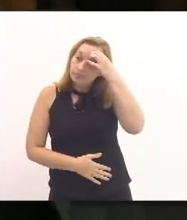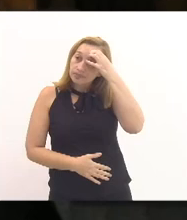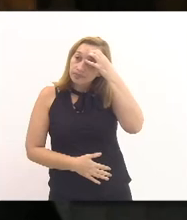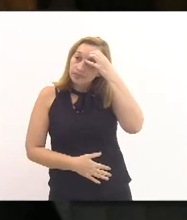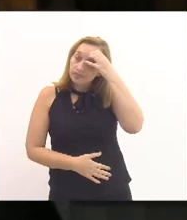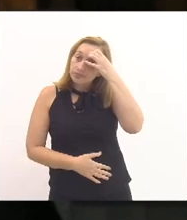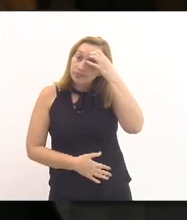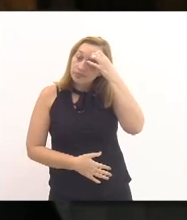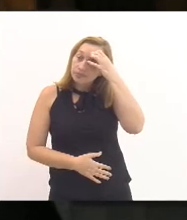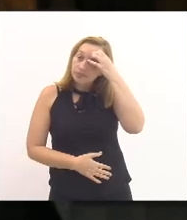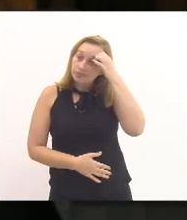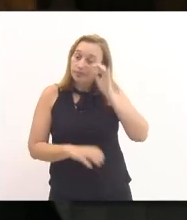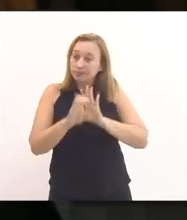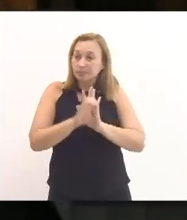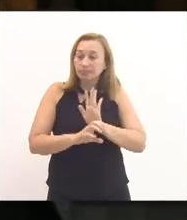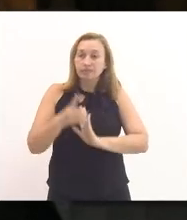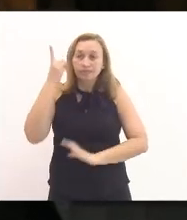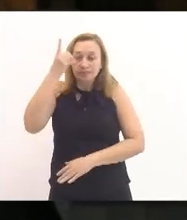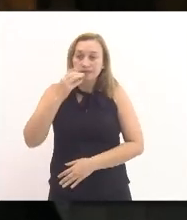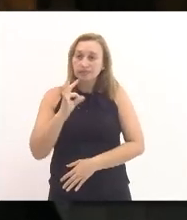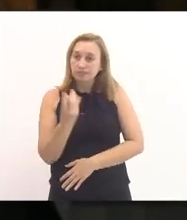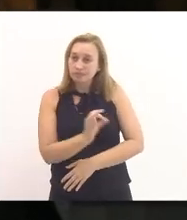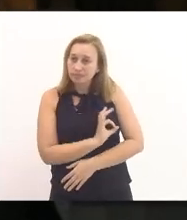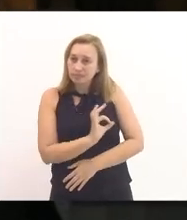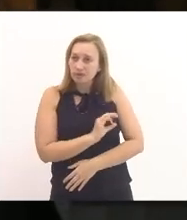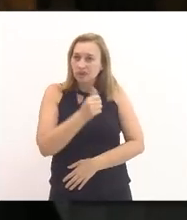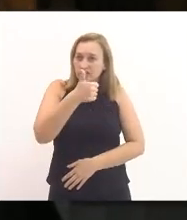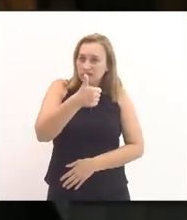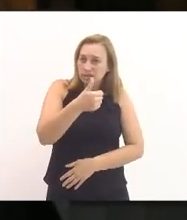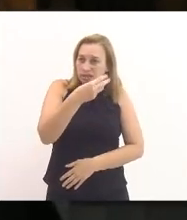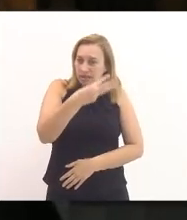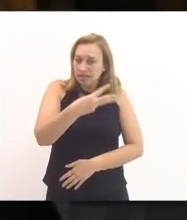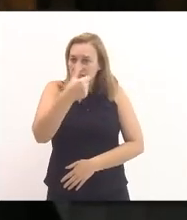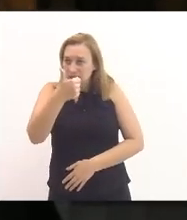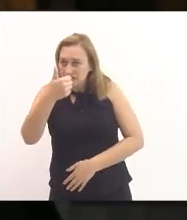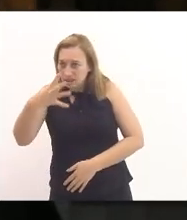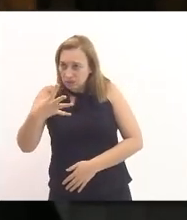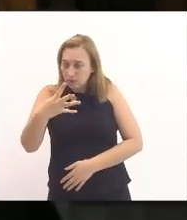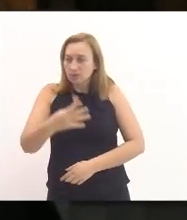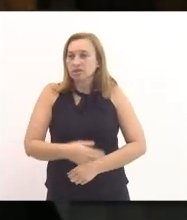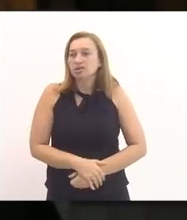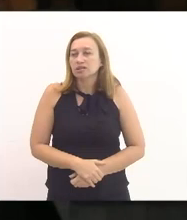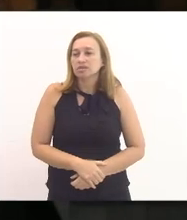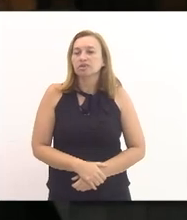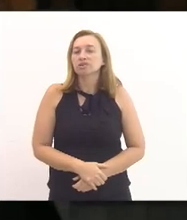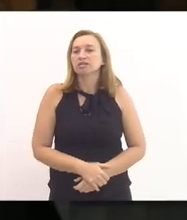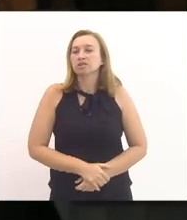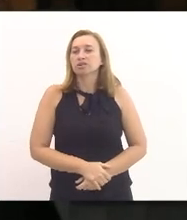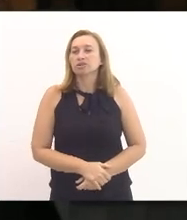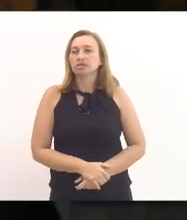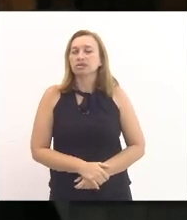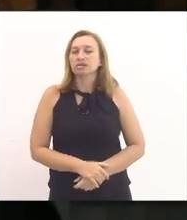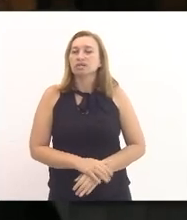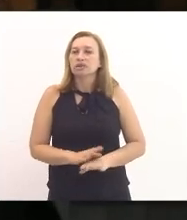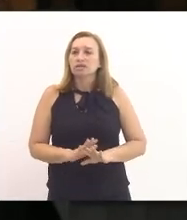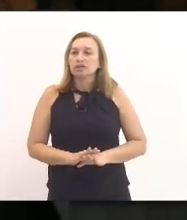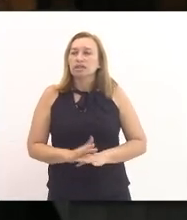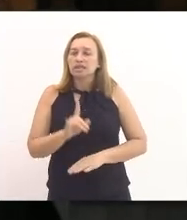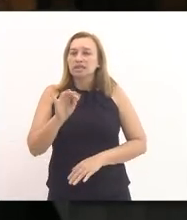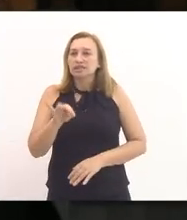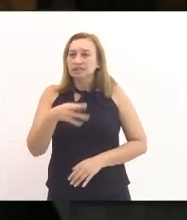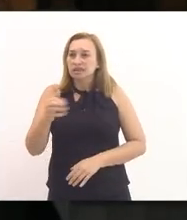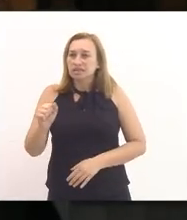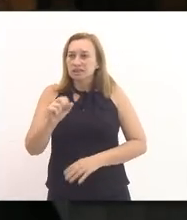da iminente deputada Martha Rocha emendar 314 o que trata da licença